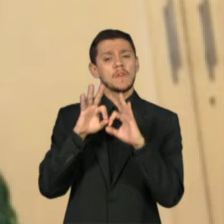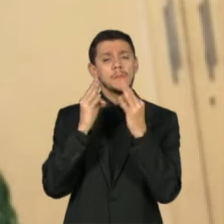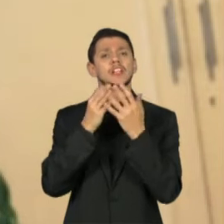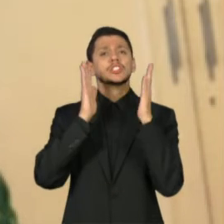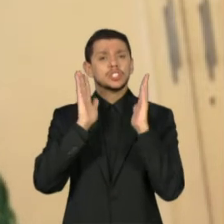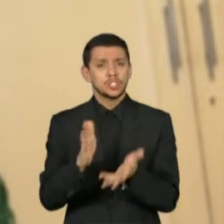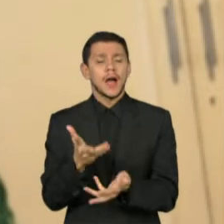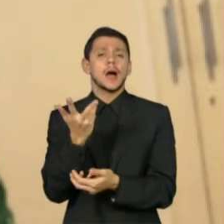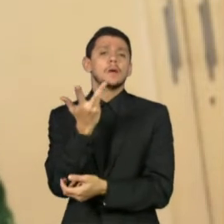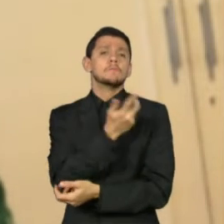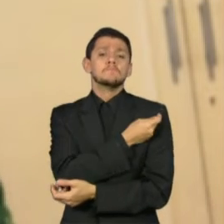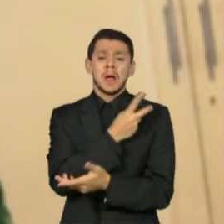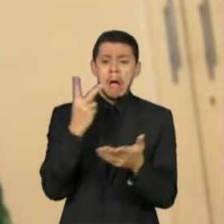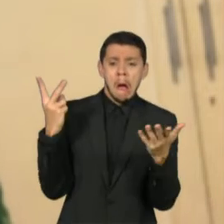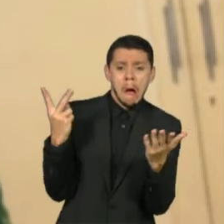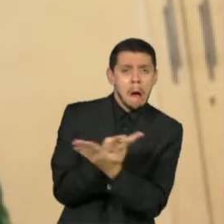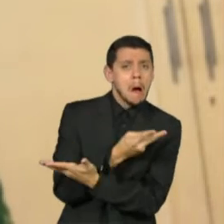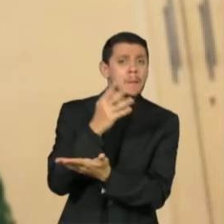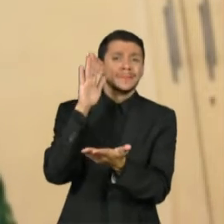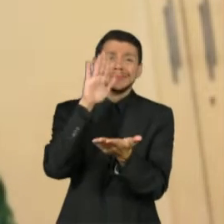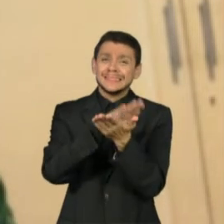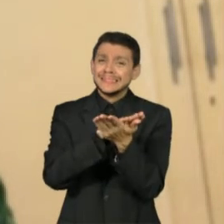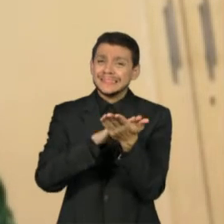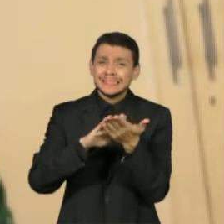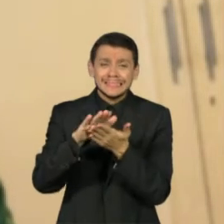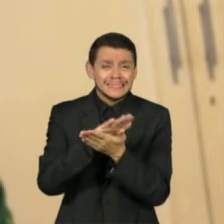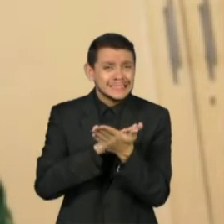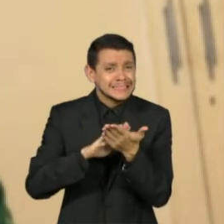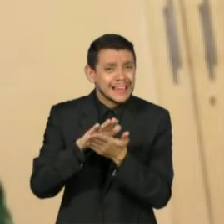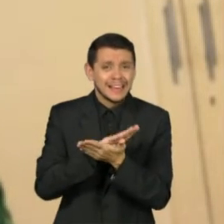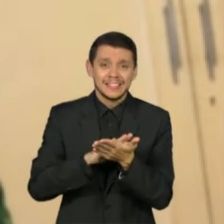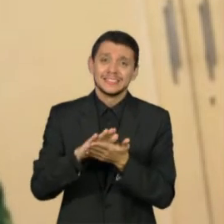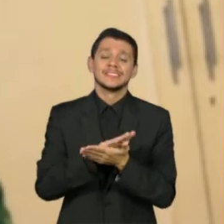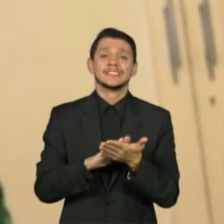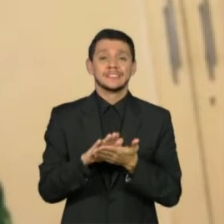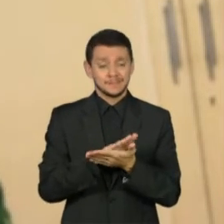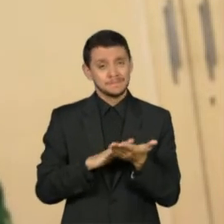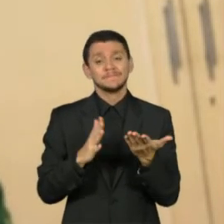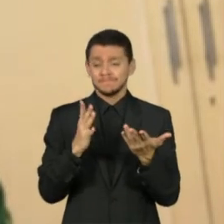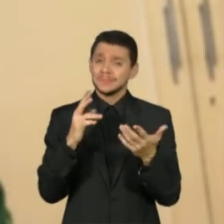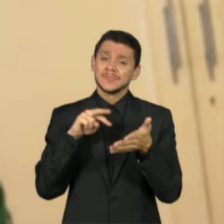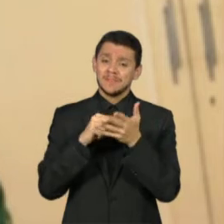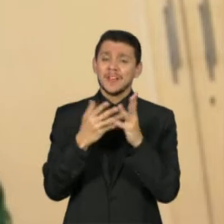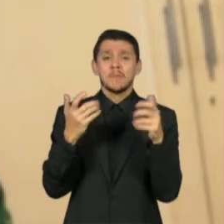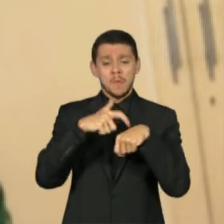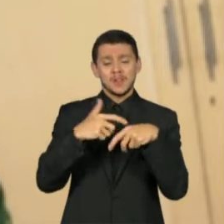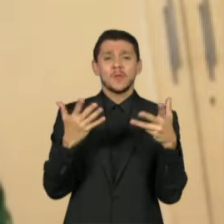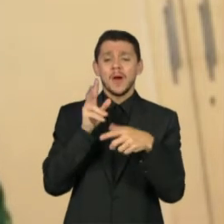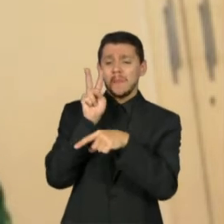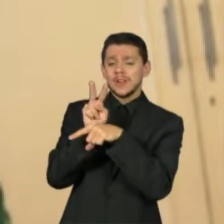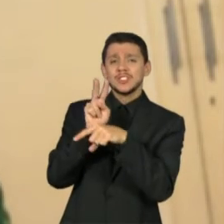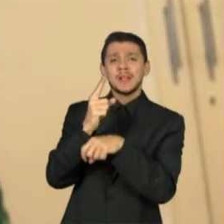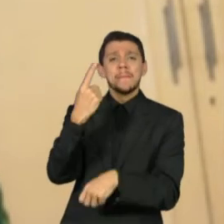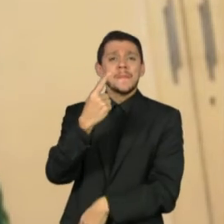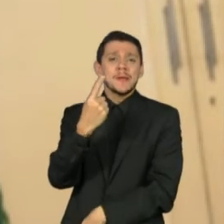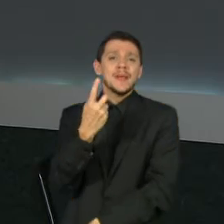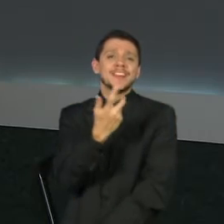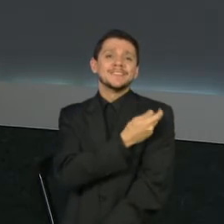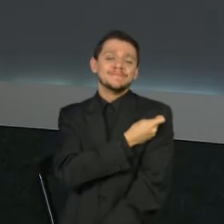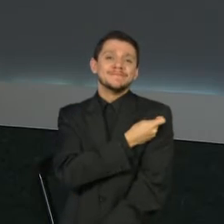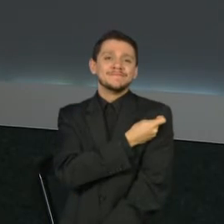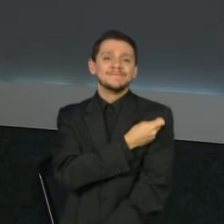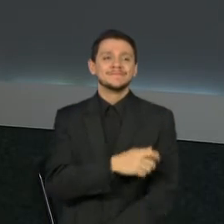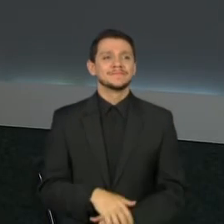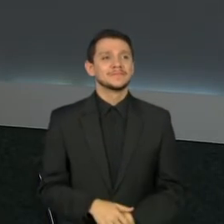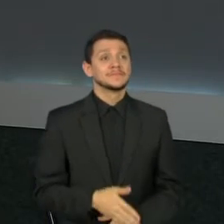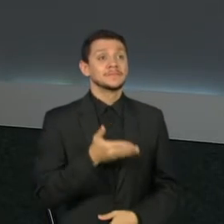e que não desenvolveram nenhum tipo de reação adversa. Estão protegidas com a primeira dose ainda, né, da vacina. E a